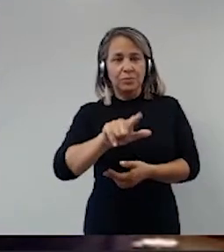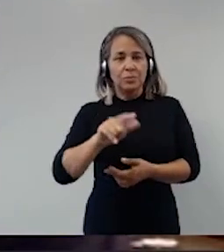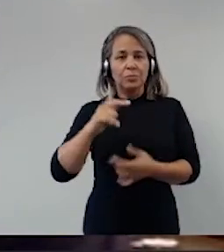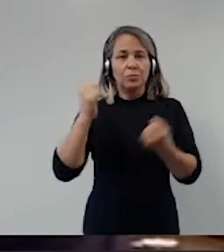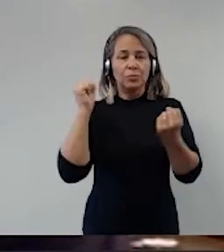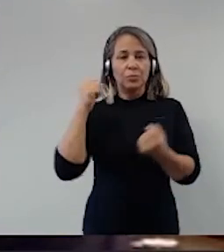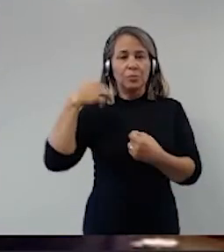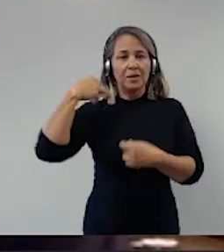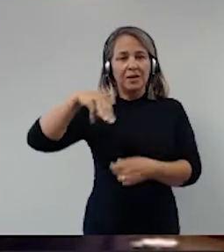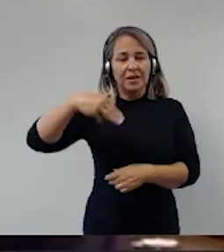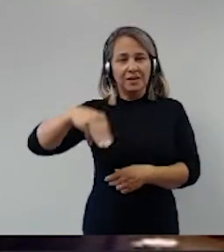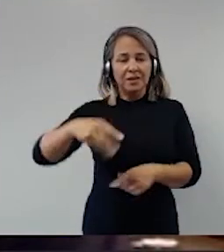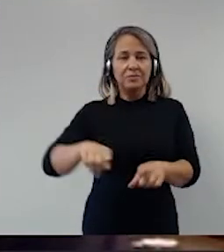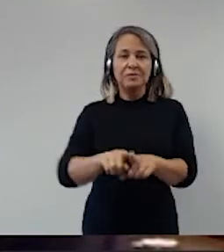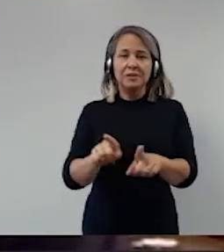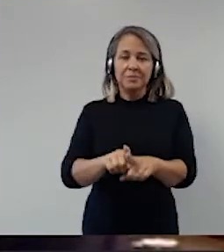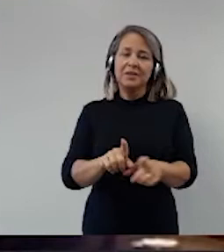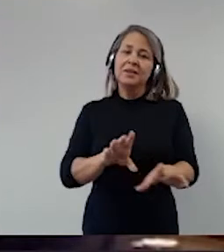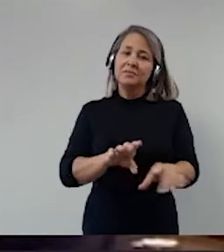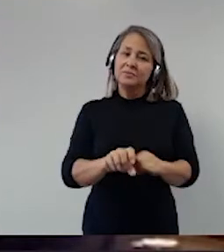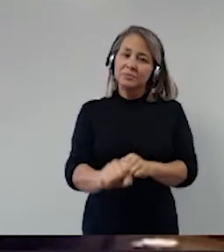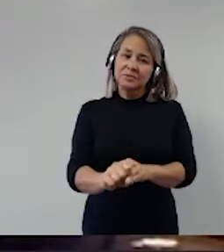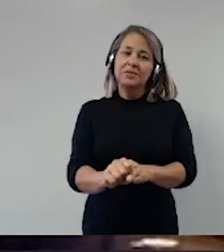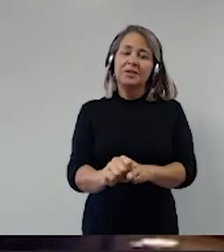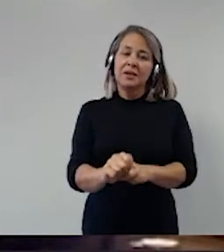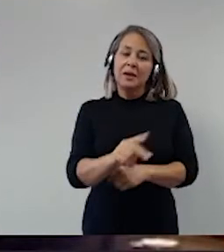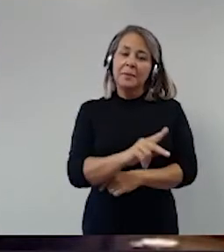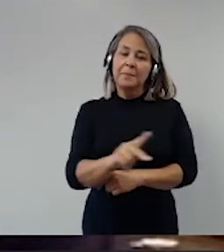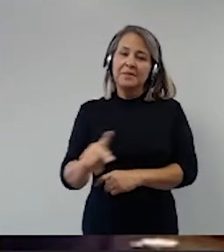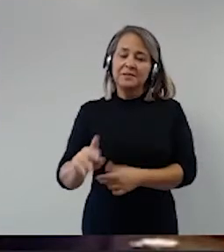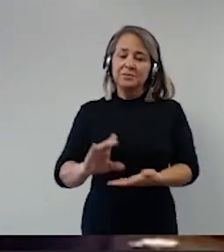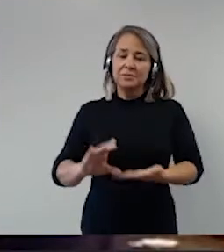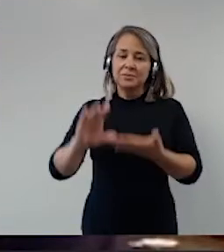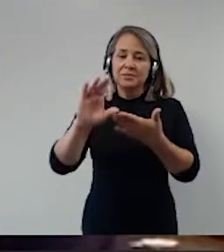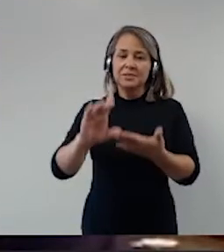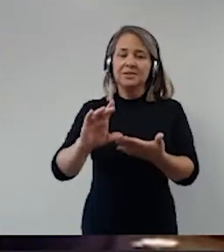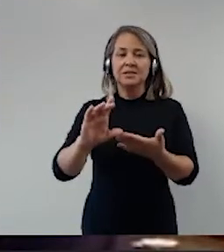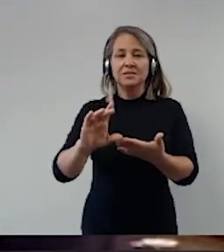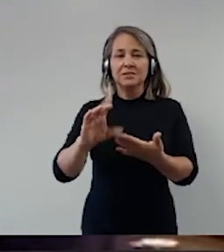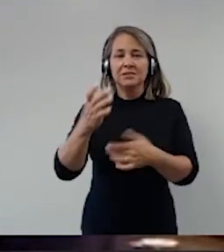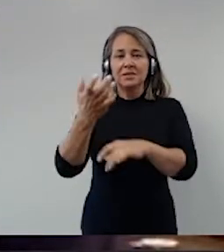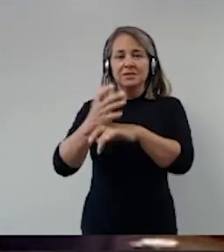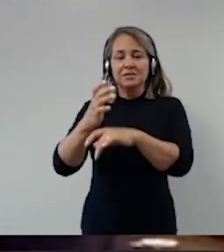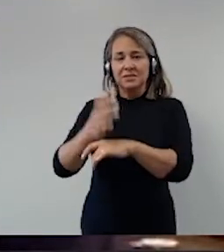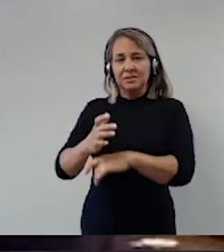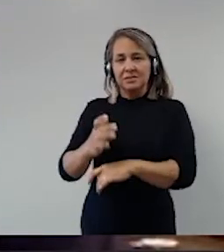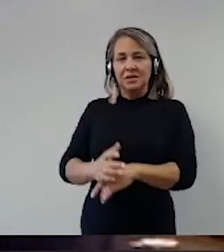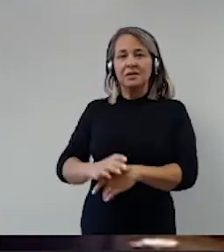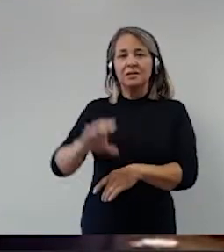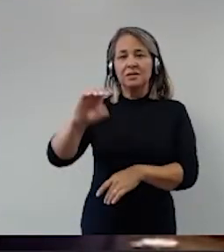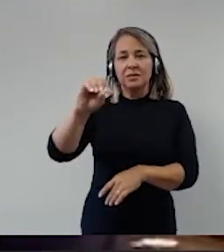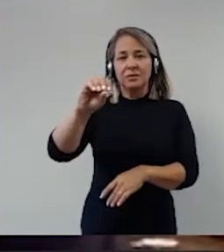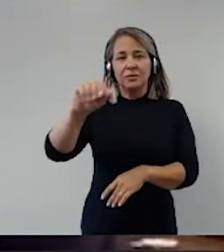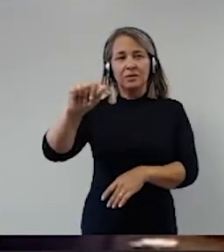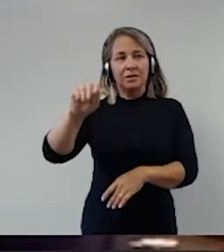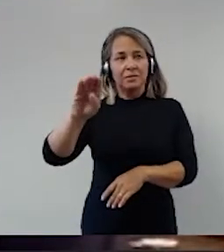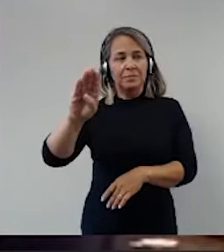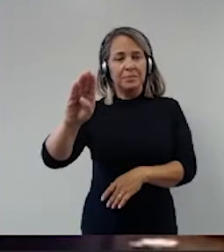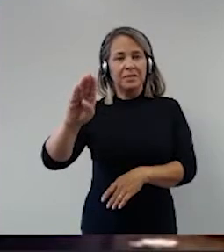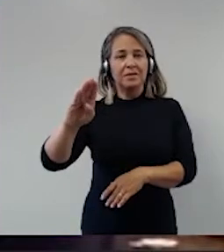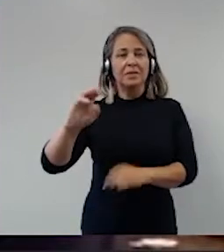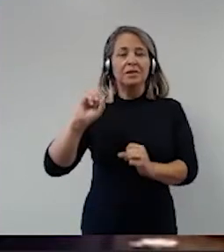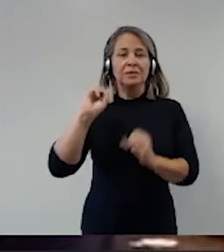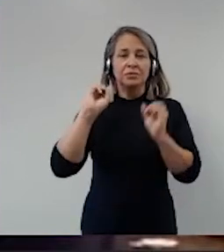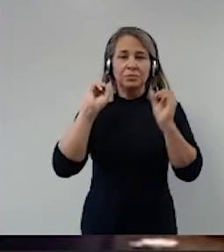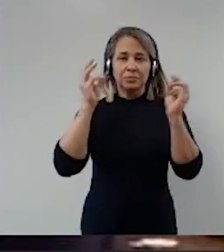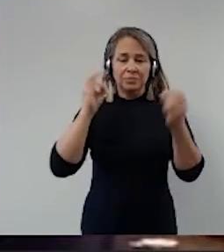pós-graduado em Direito Tributário e foi presidente do Conselho Estadual da Jovem Advocacia da OAB do Maranhão, atualmente